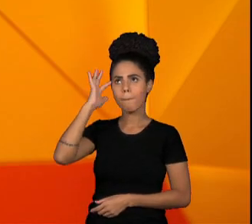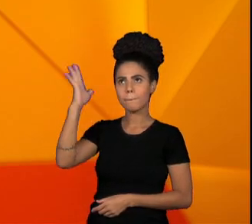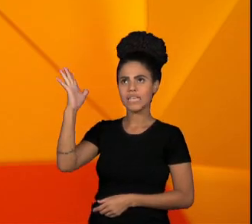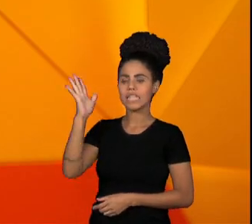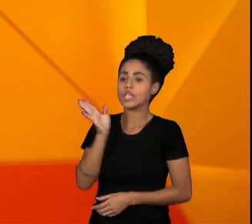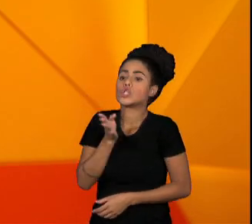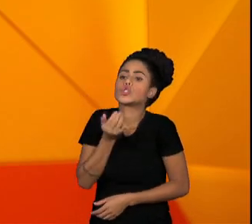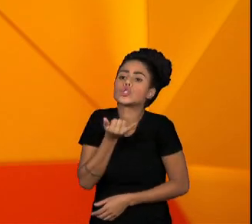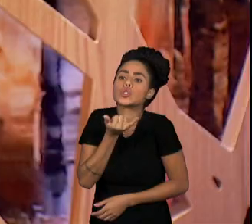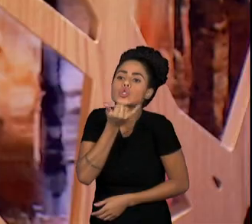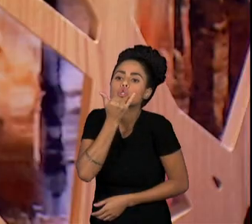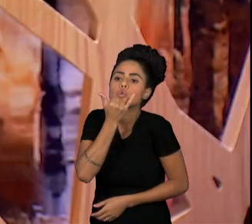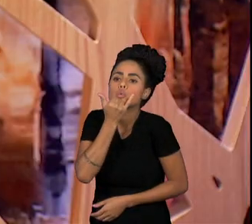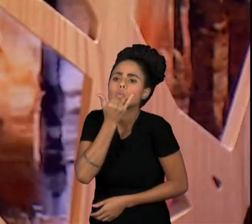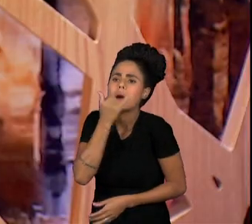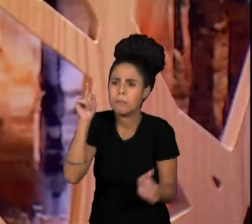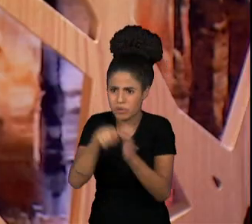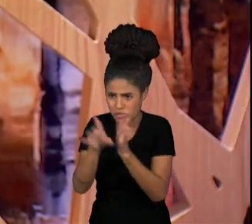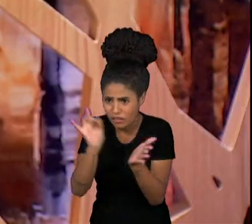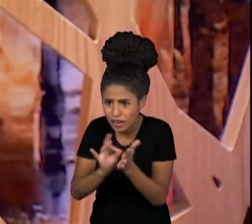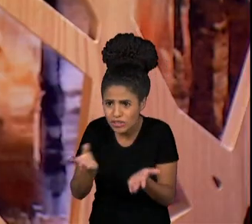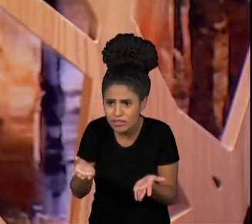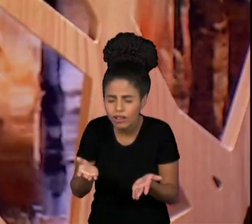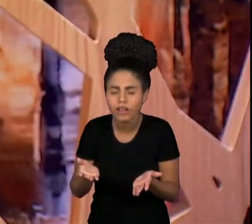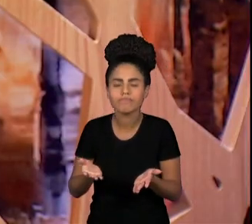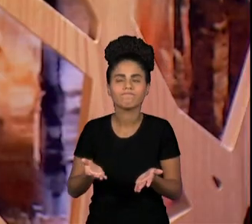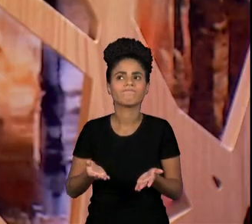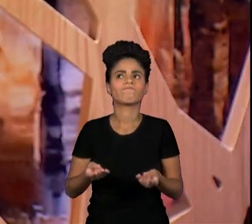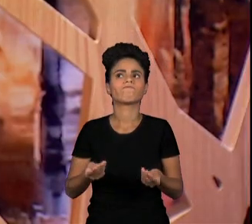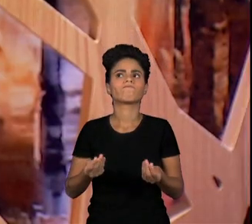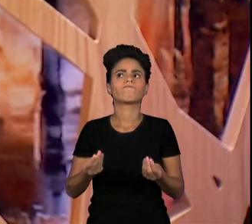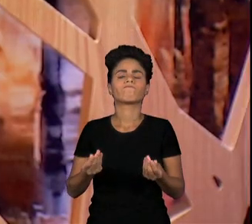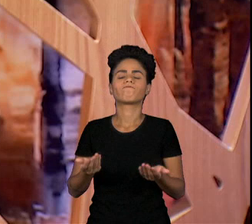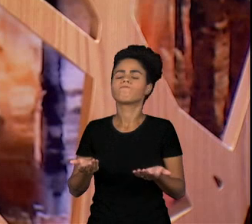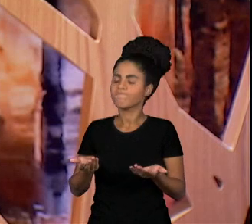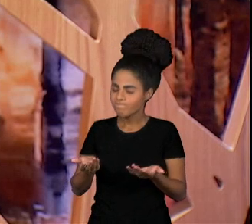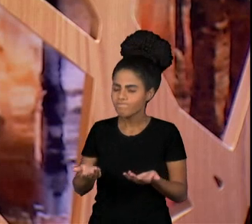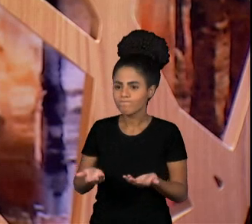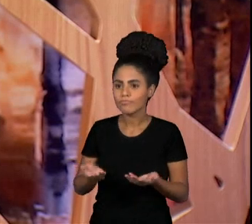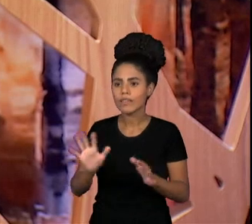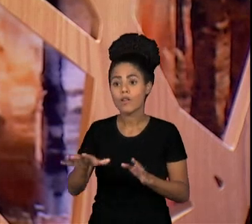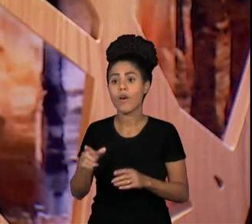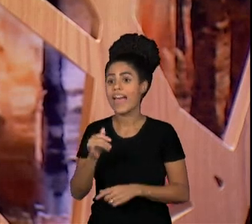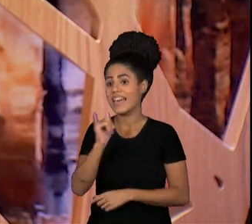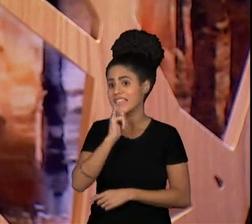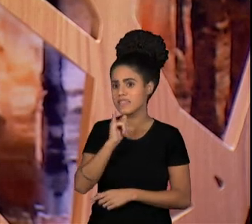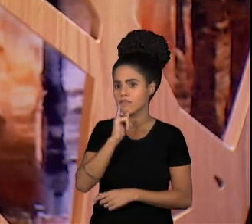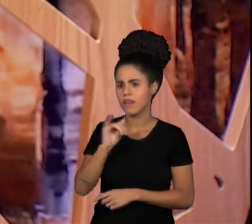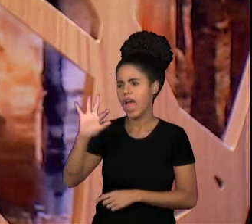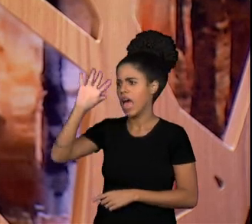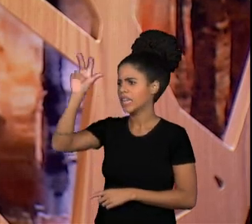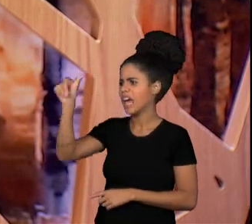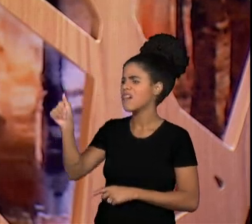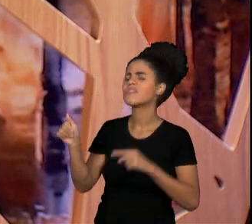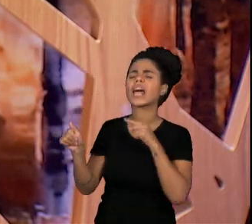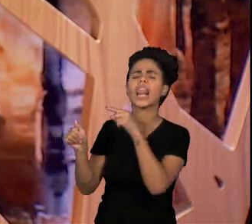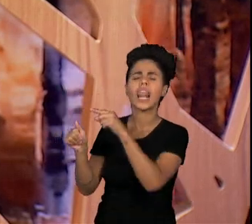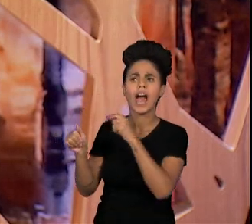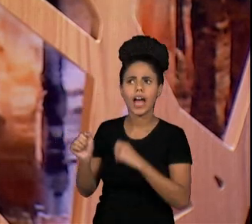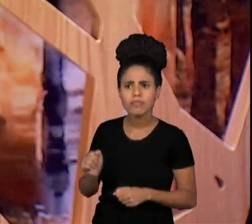é? pensamento alto. É um pensamento alto que não... tipo, lá na África,